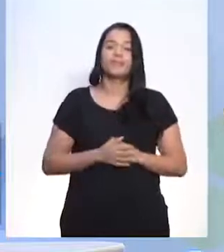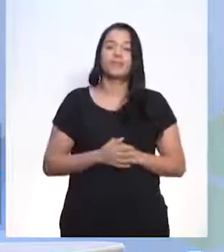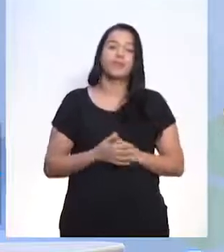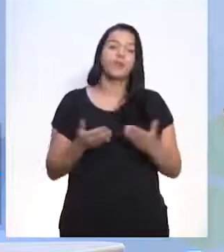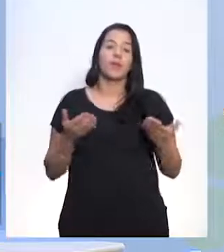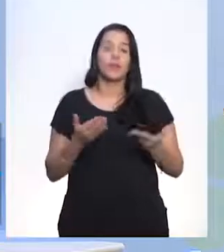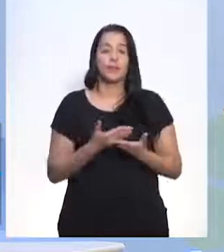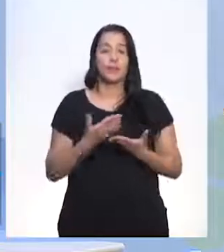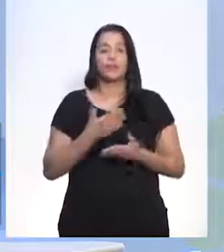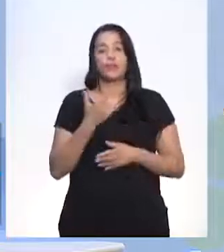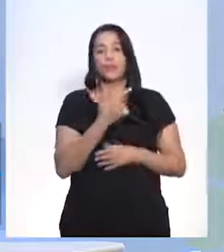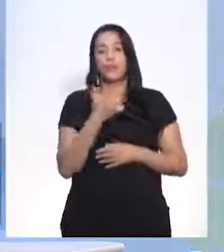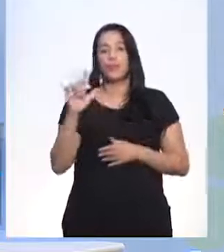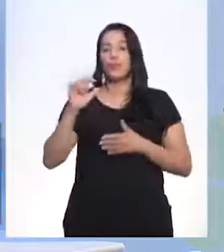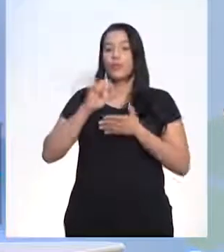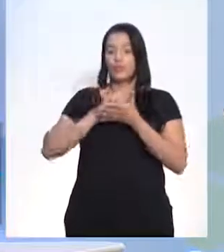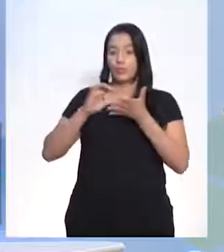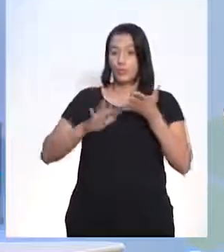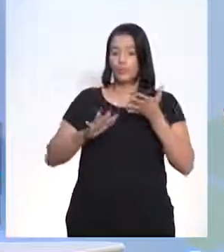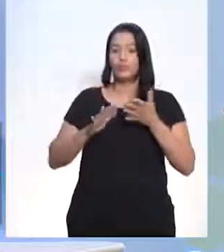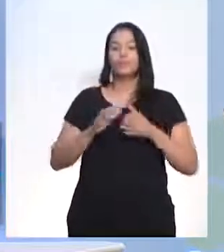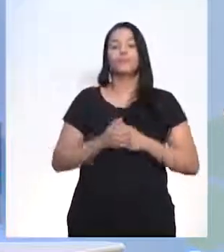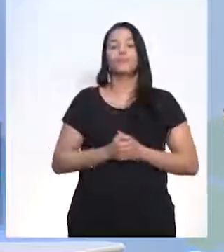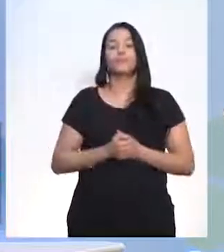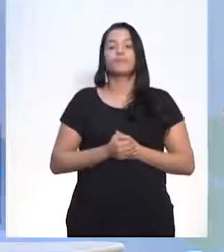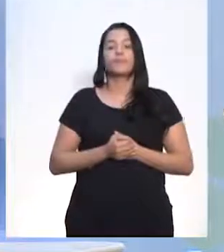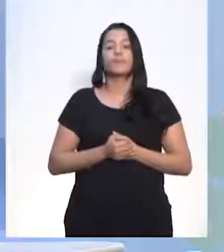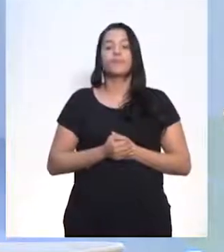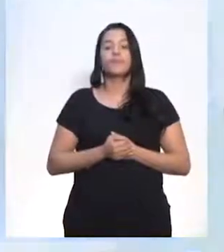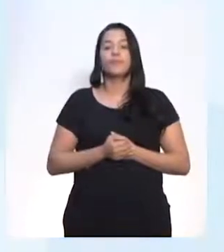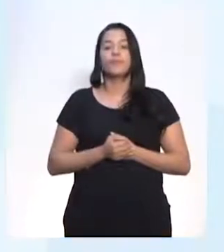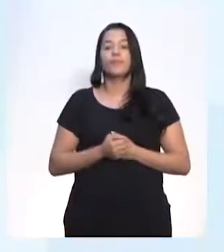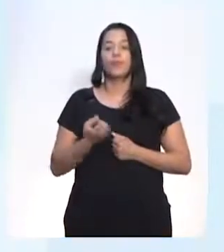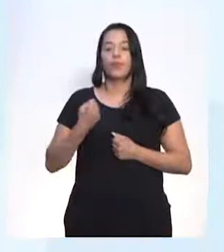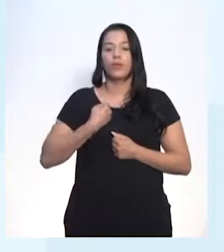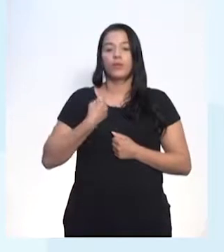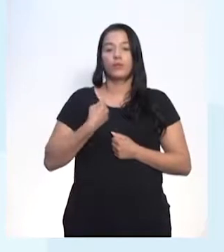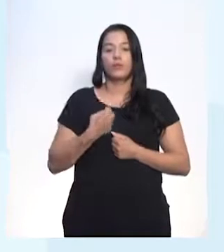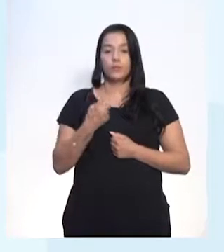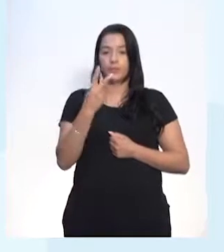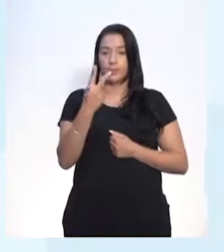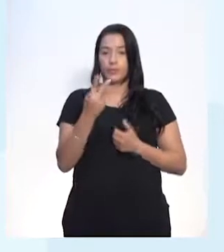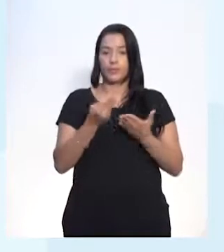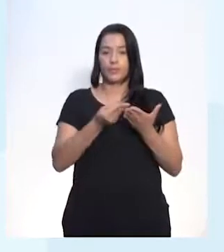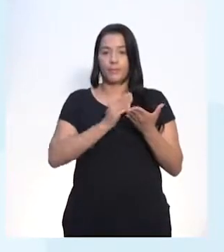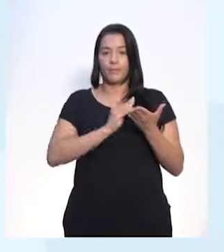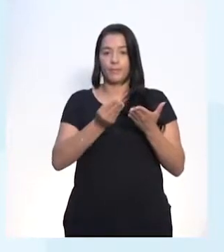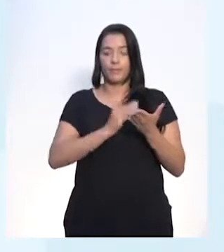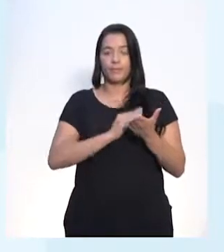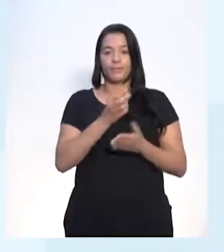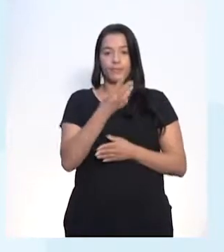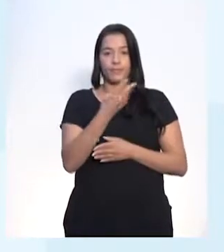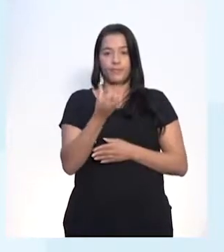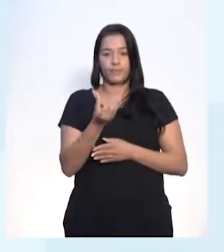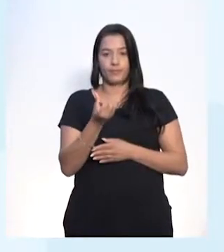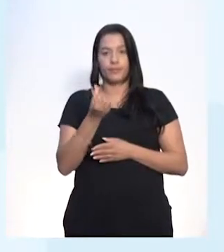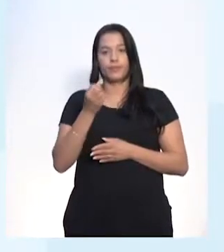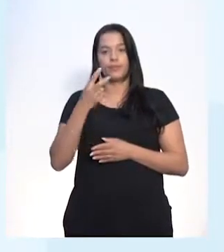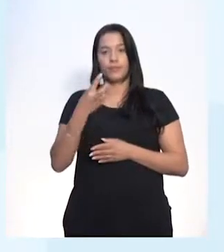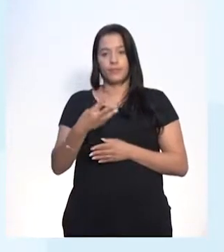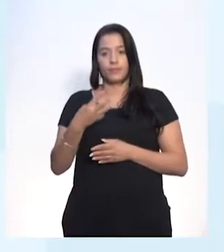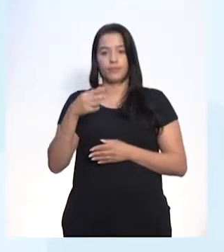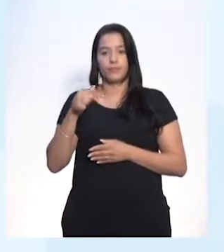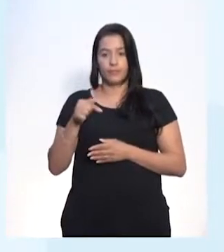nós temos outra atividade. Isso mesmo. Atividade 2, que está lá na página 36